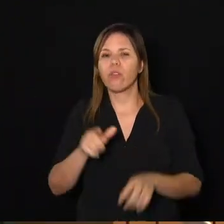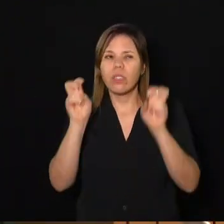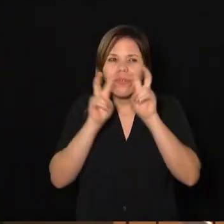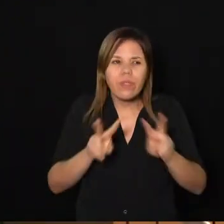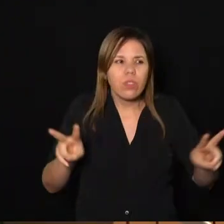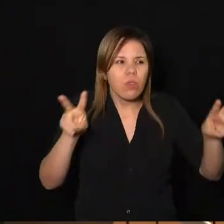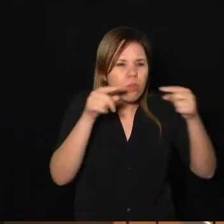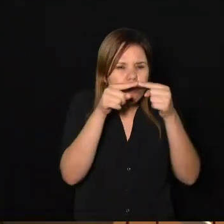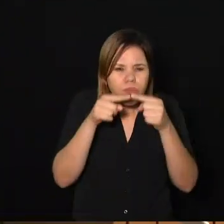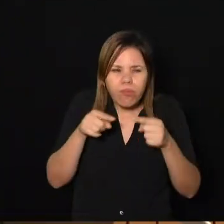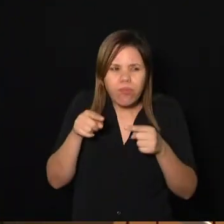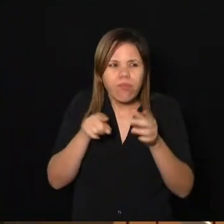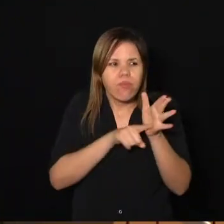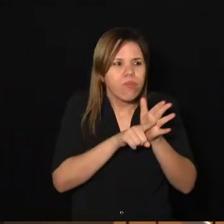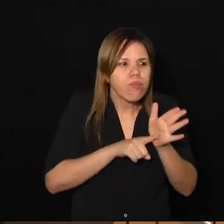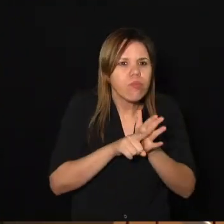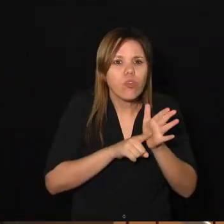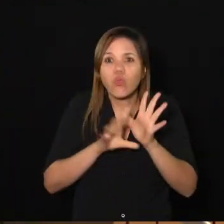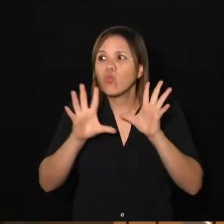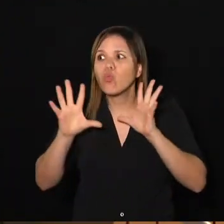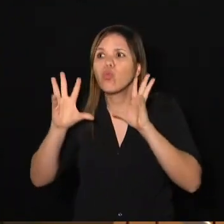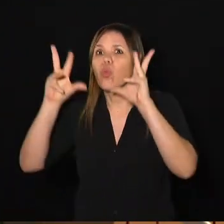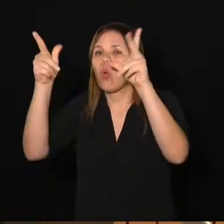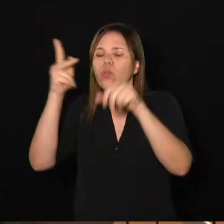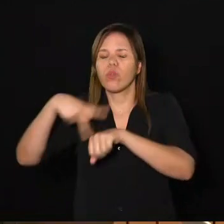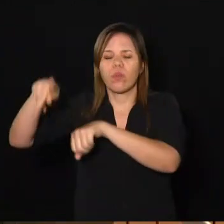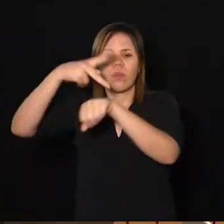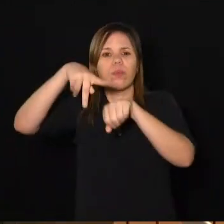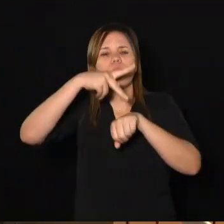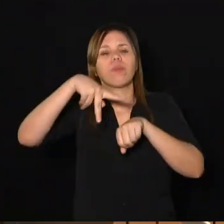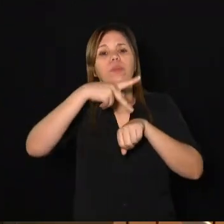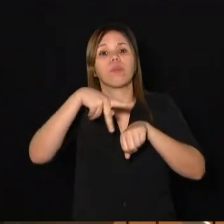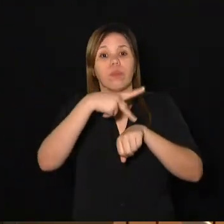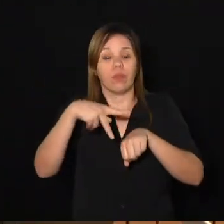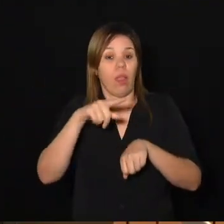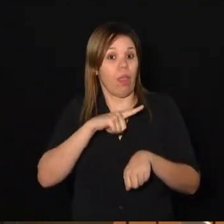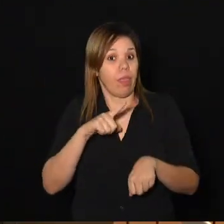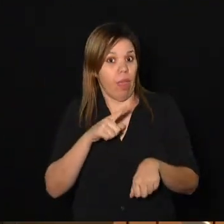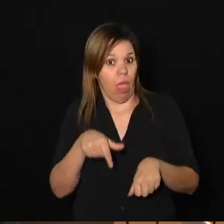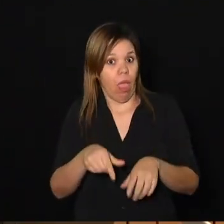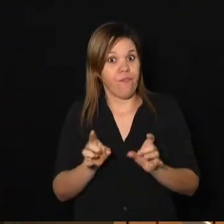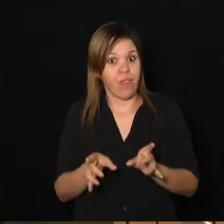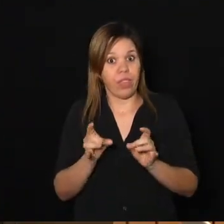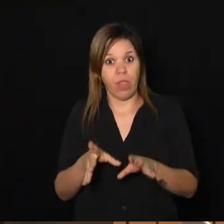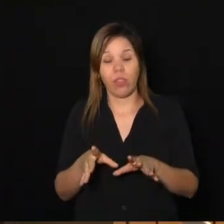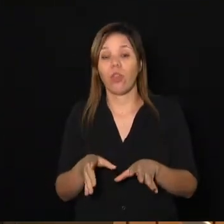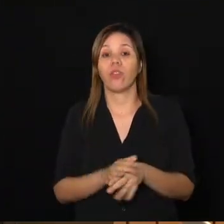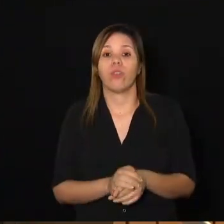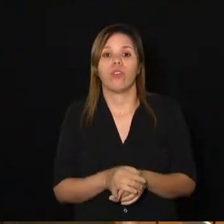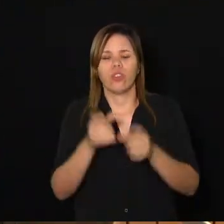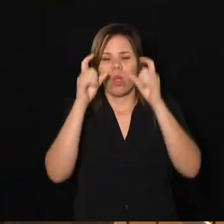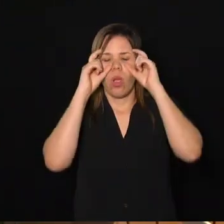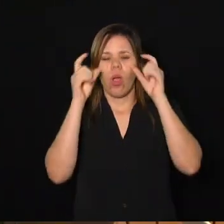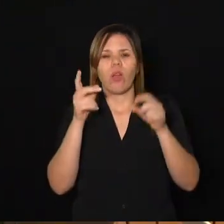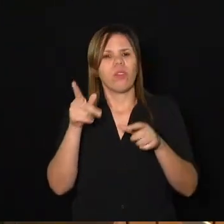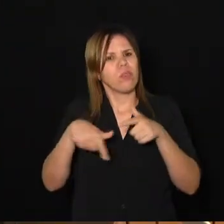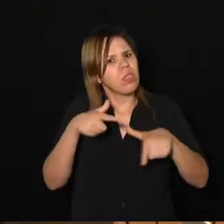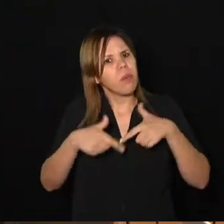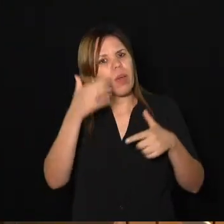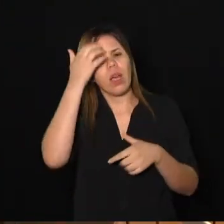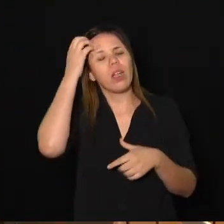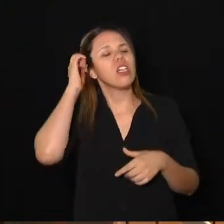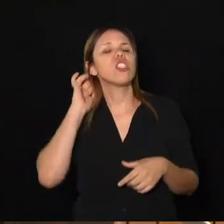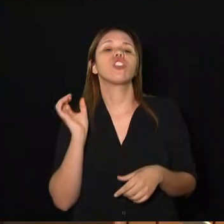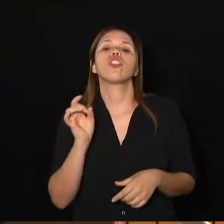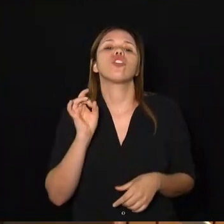é a optometria em todos os países em todos os países que a optometria trabalha e a optometria não é